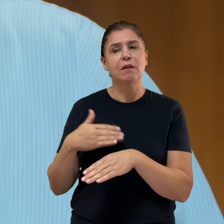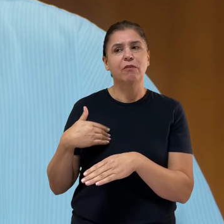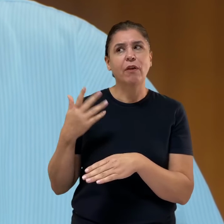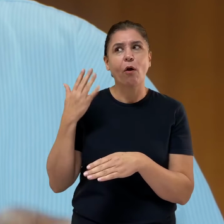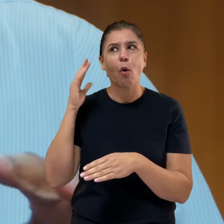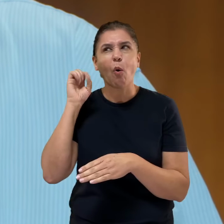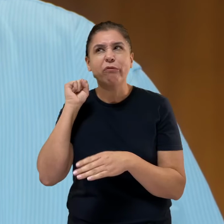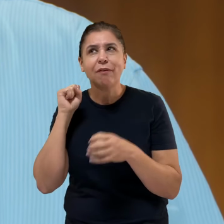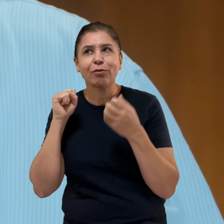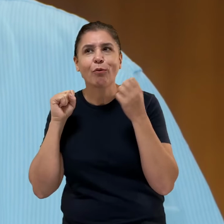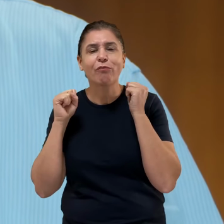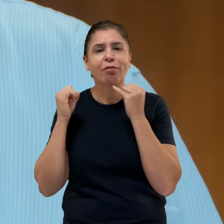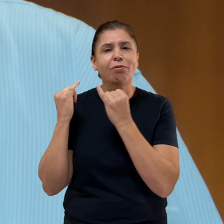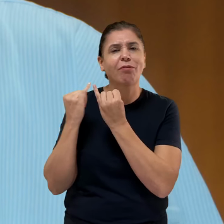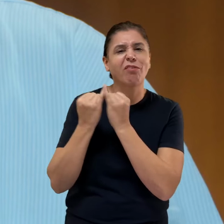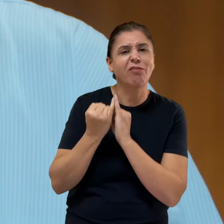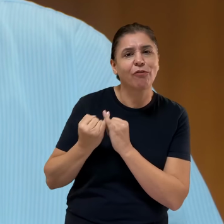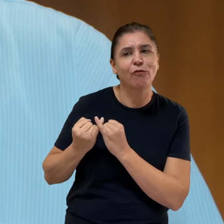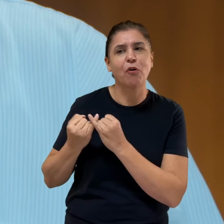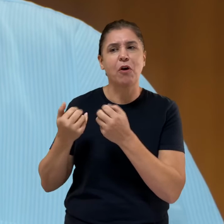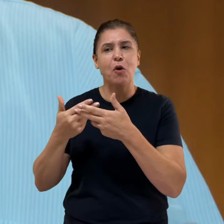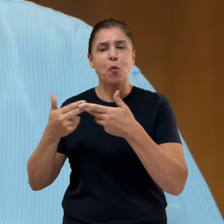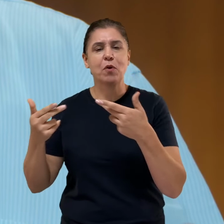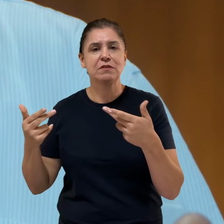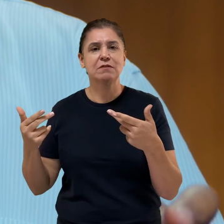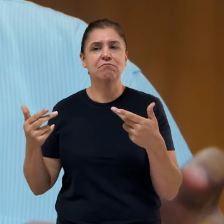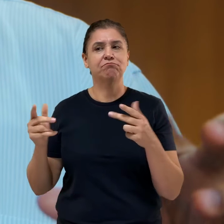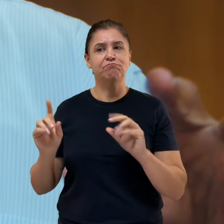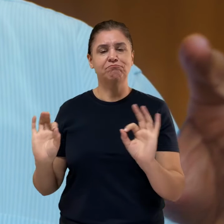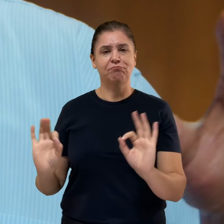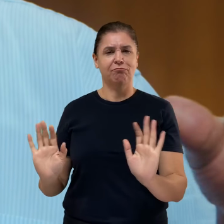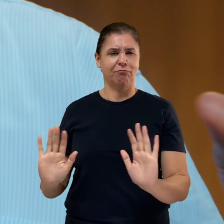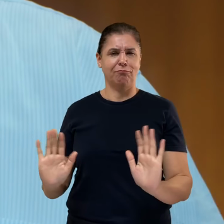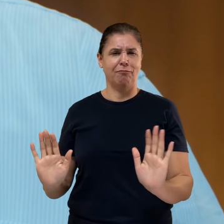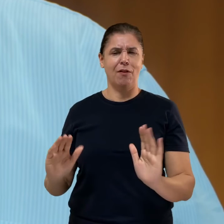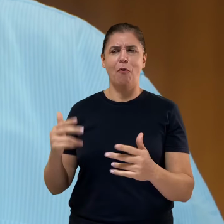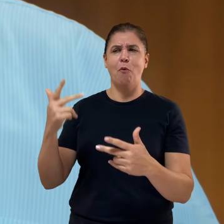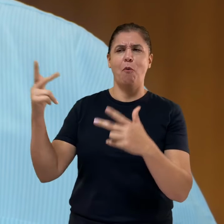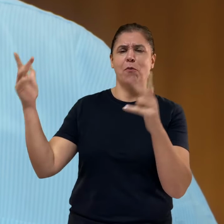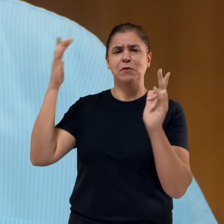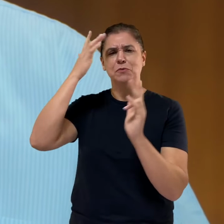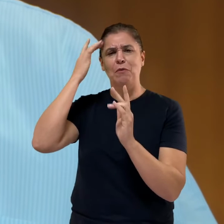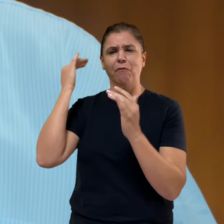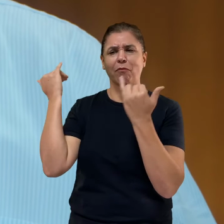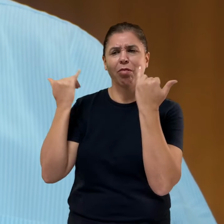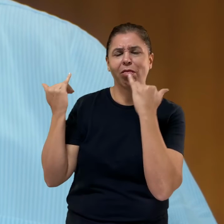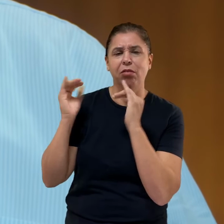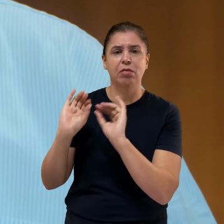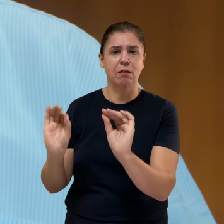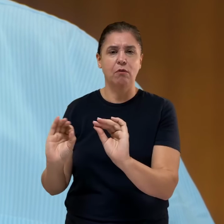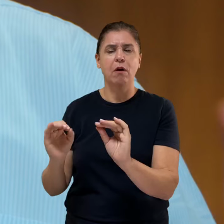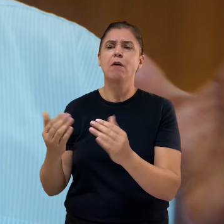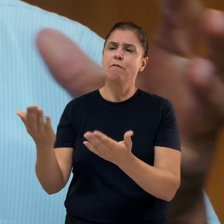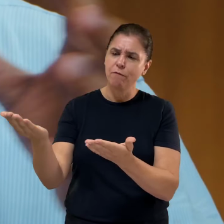fiquem ouvindo conversas paralelas.